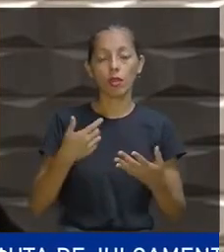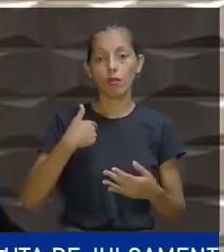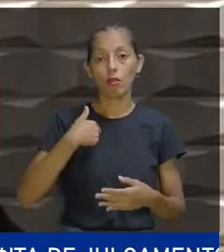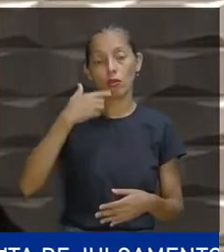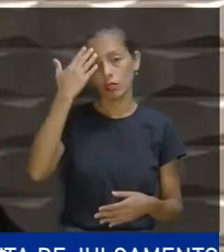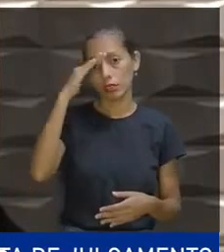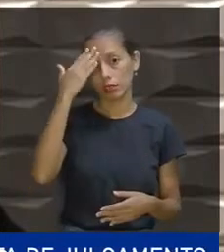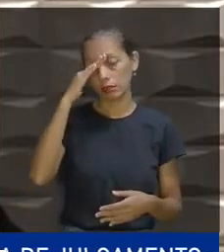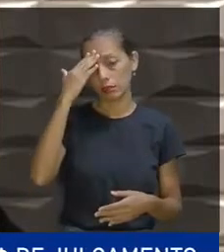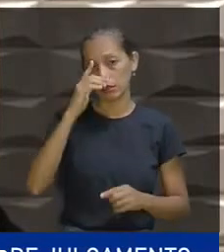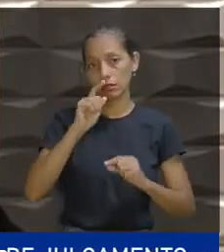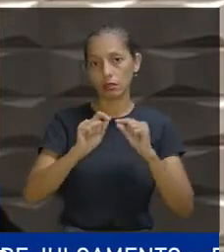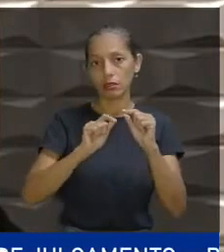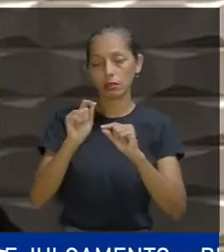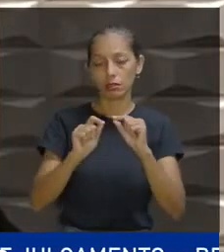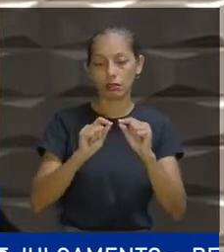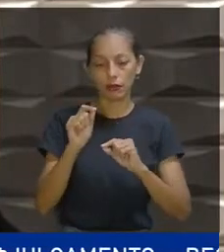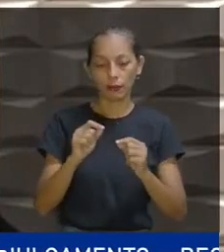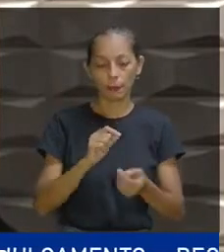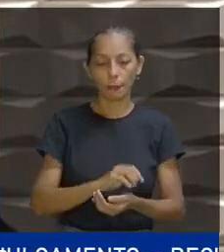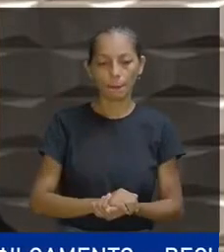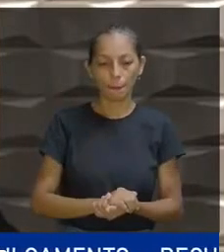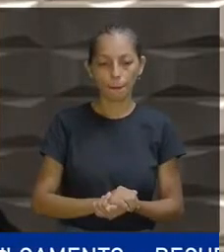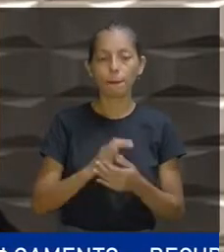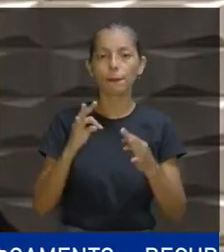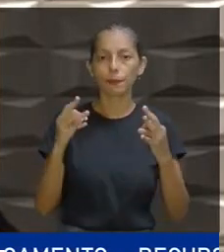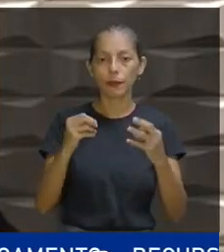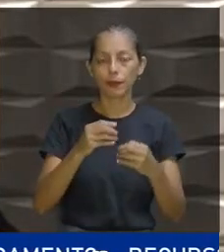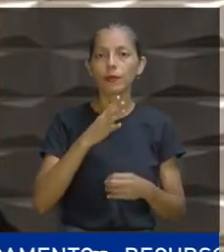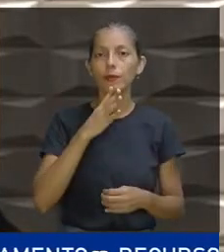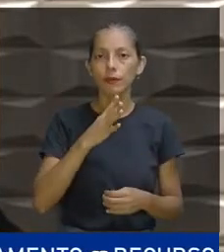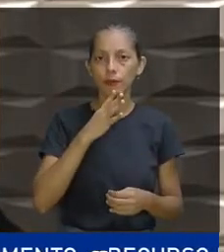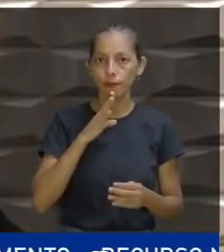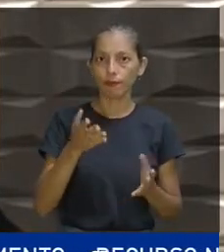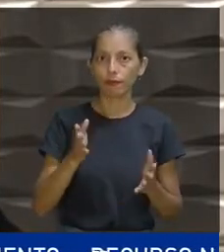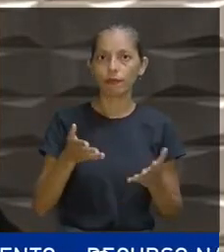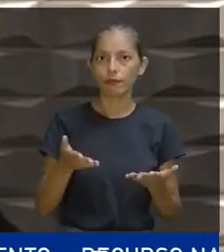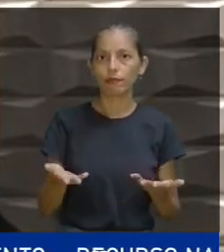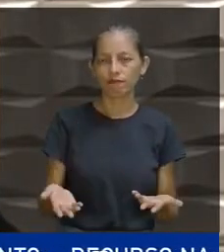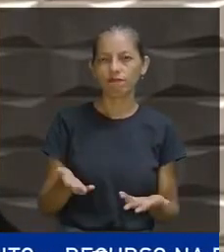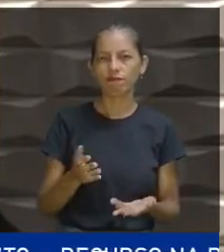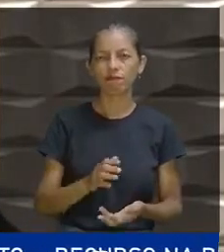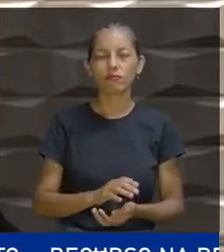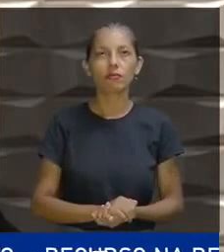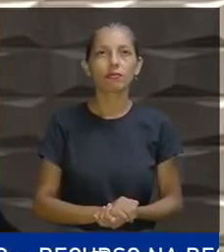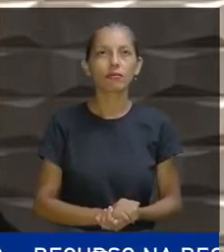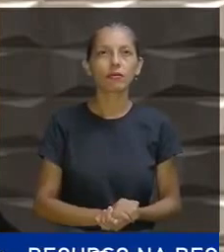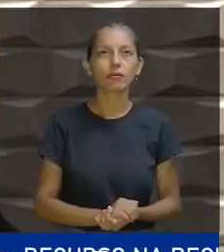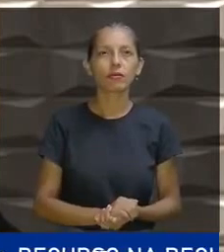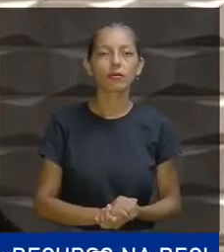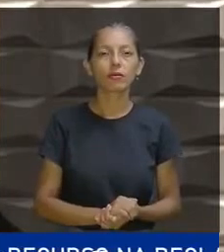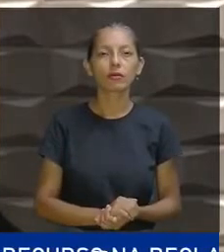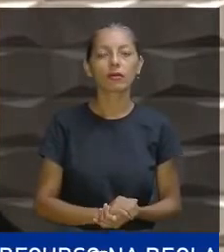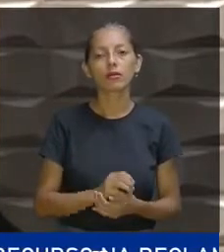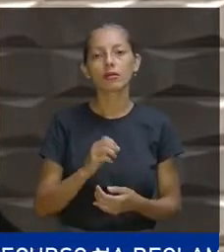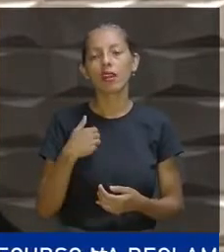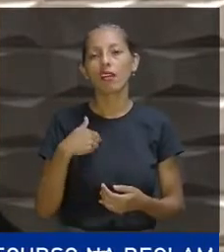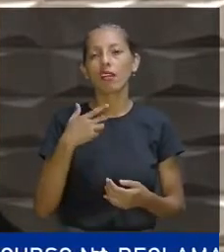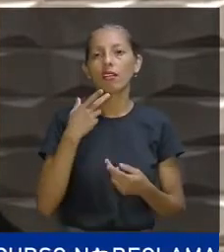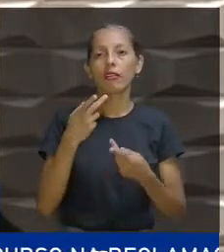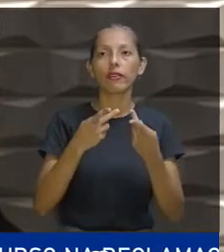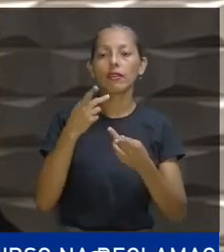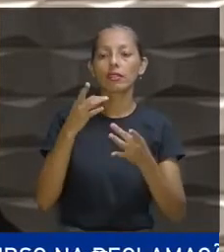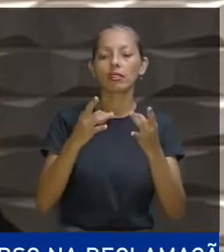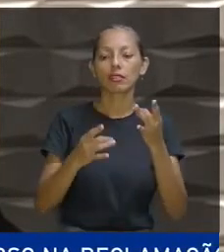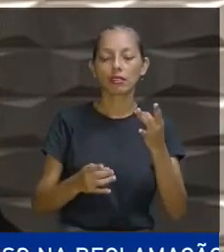é suficiente e todos já têm conhecimento, portanto, até mesmo para evitar cansar a corte, eu declino neste